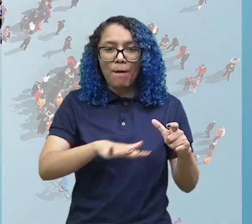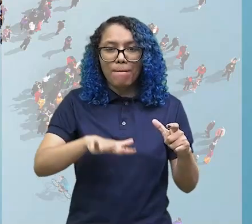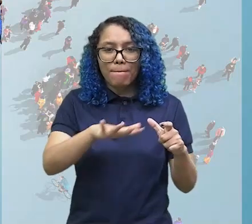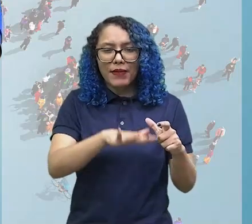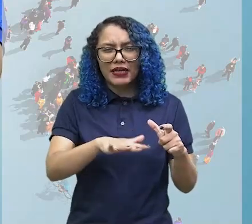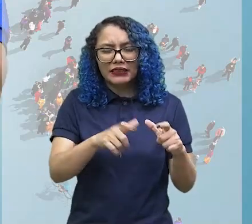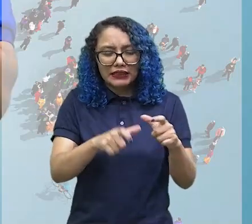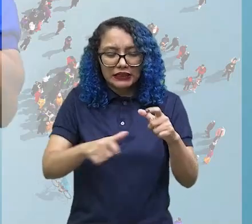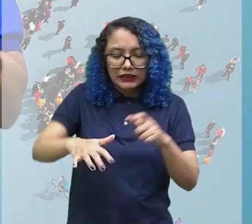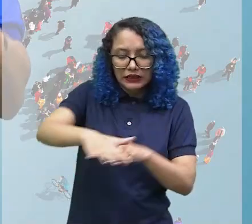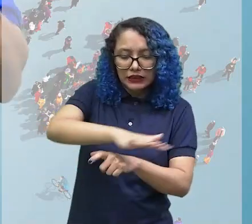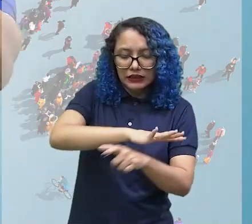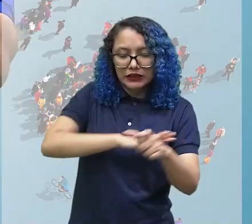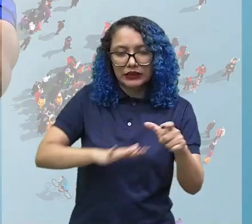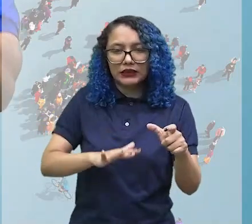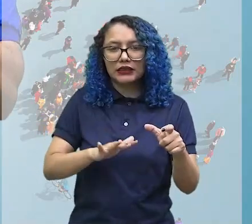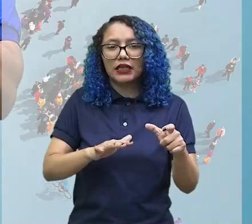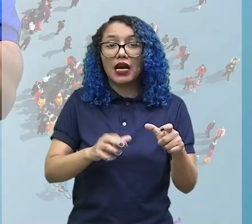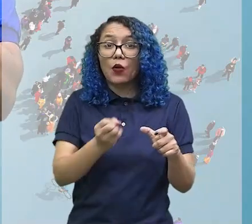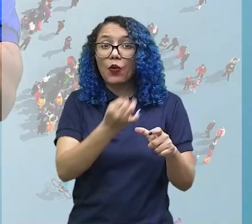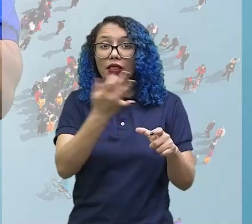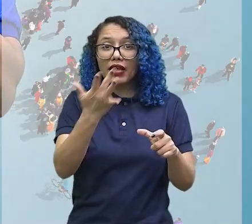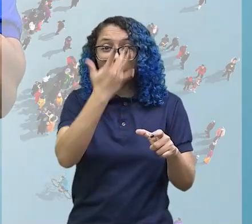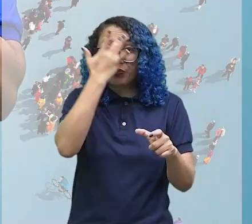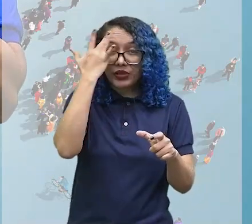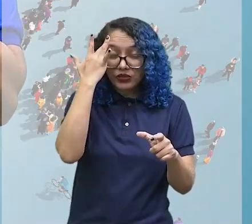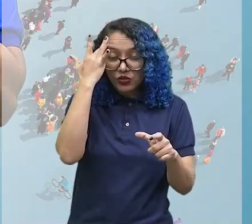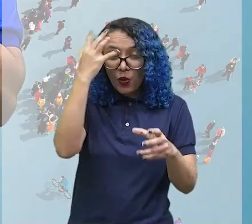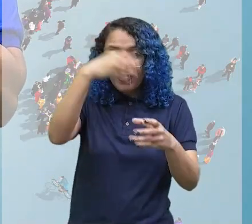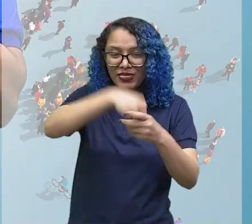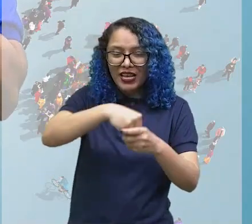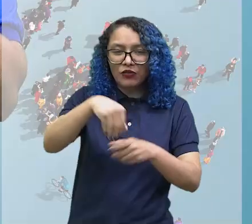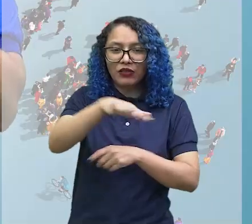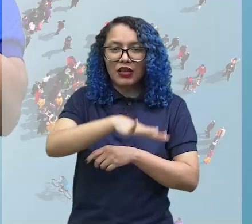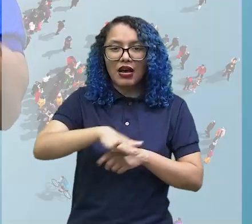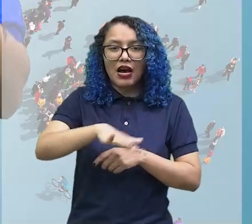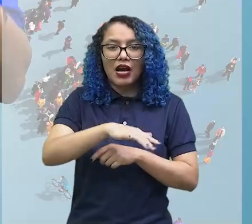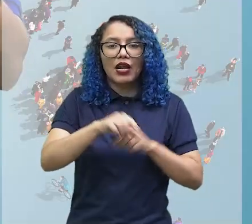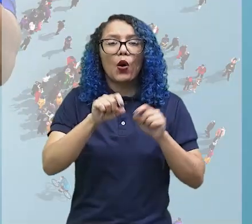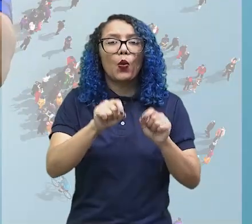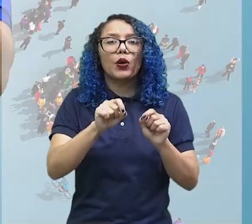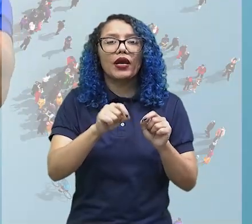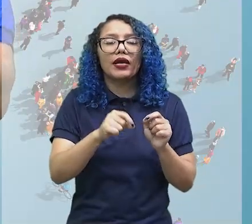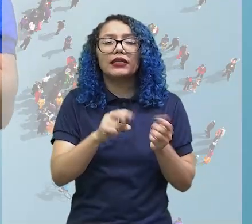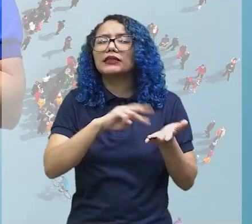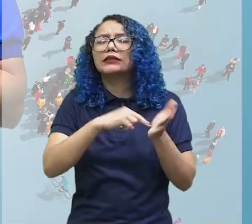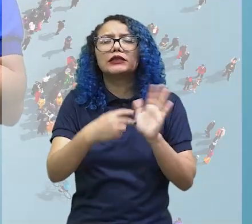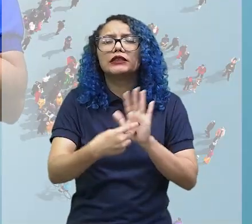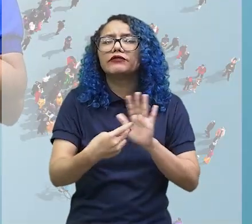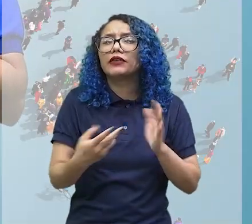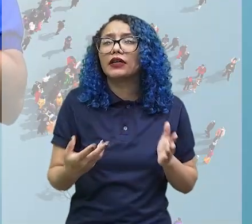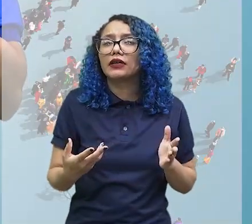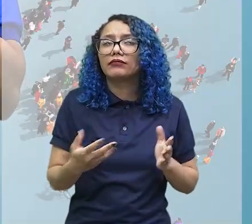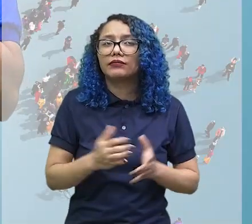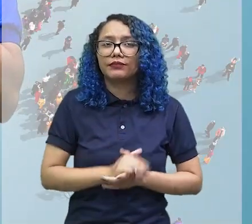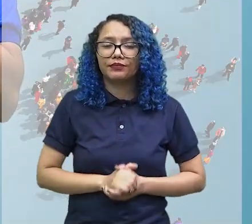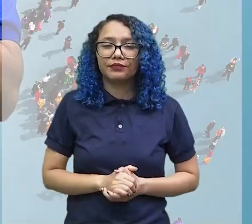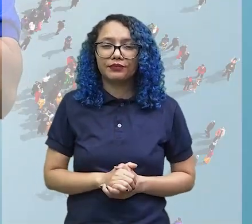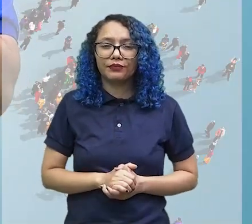um país ilha, a quantidade de habitantes que se tem nessas áreas acaba tornando,